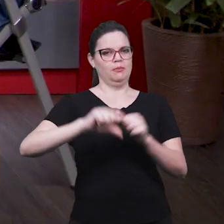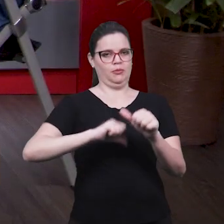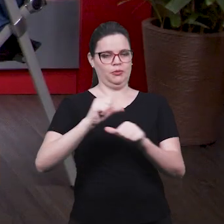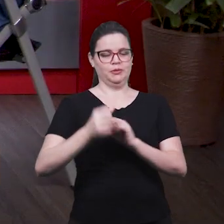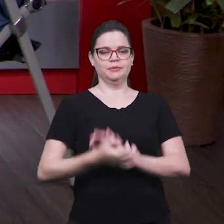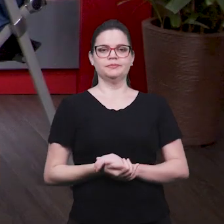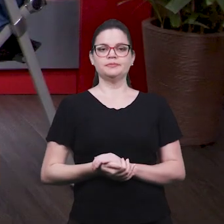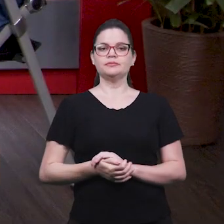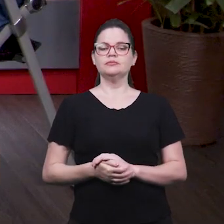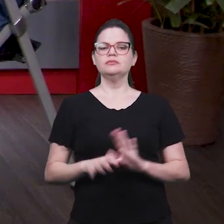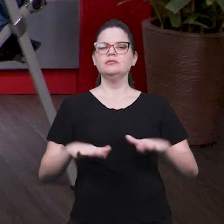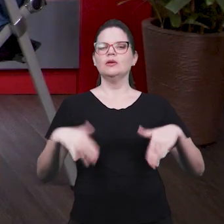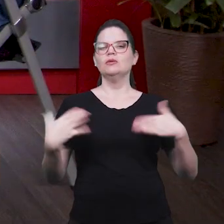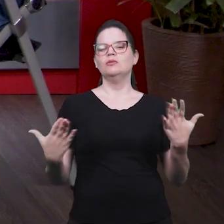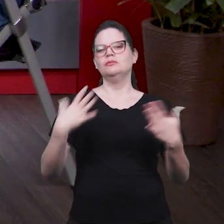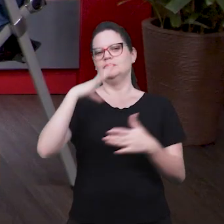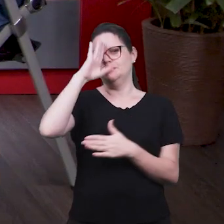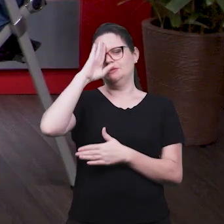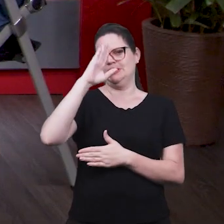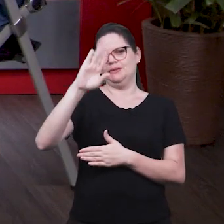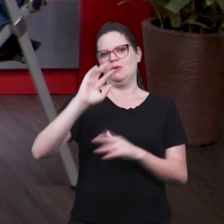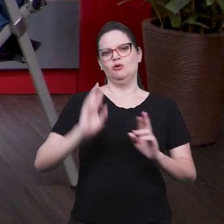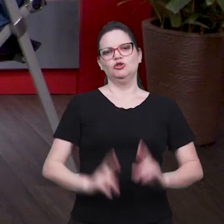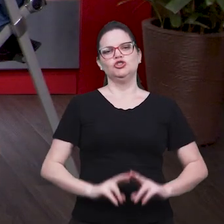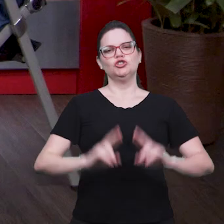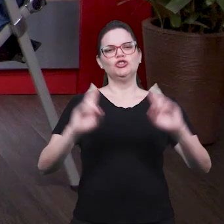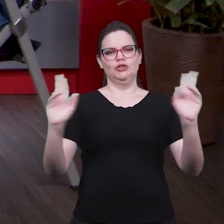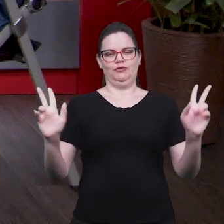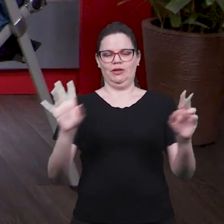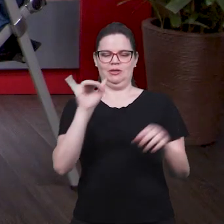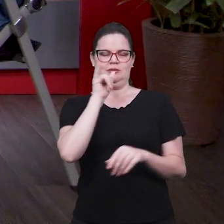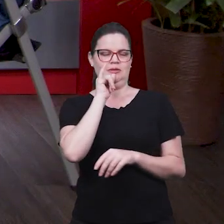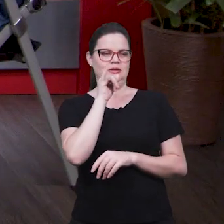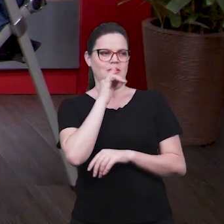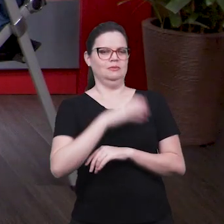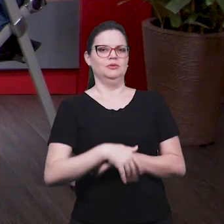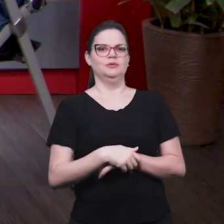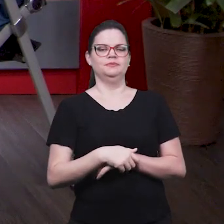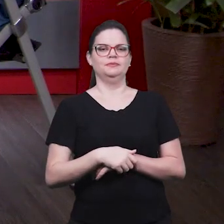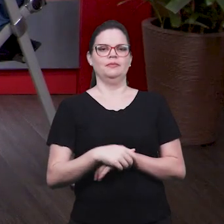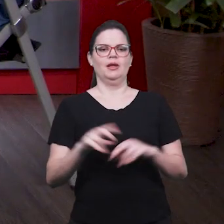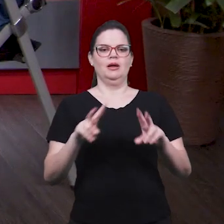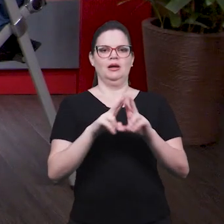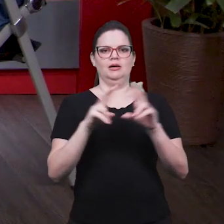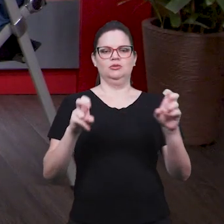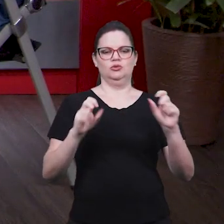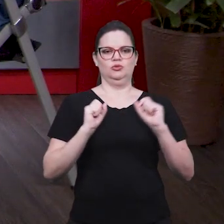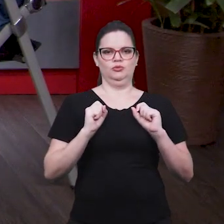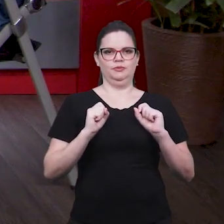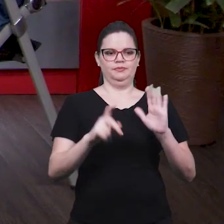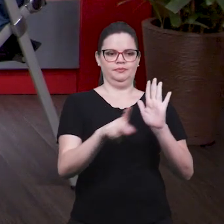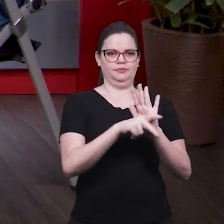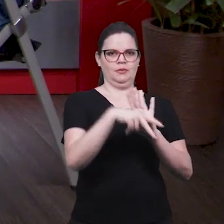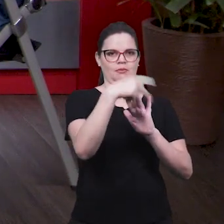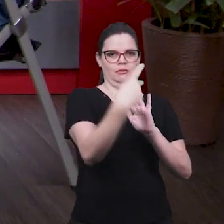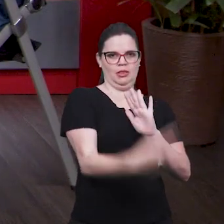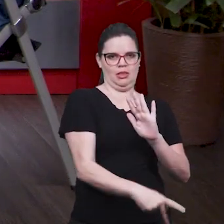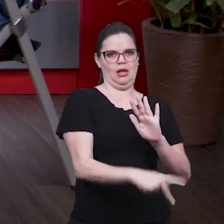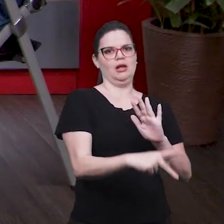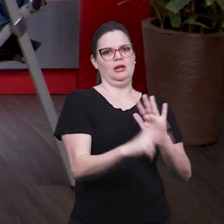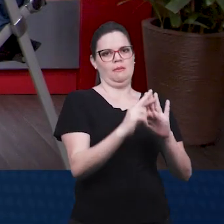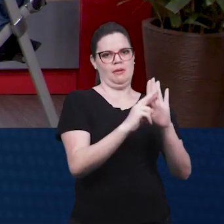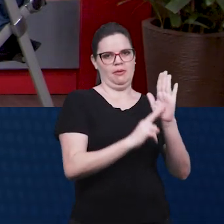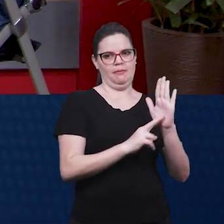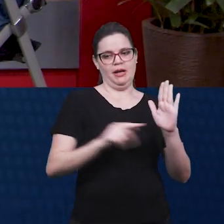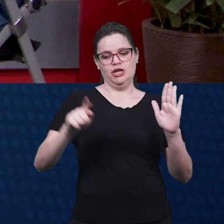as principais diferenças que a senhora poderia elencar do regime próprio de Previdência dos servidores